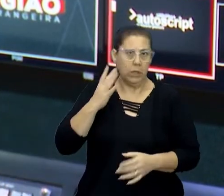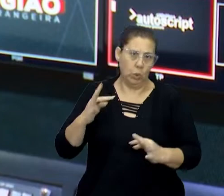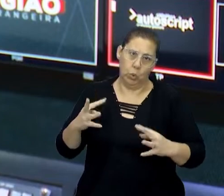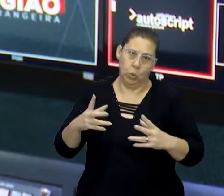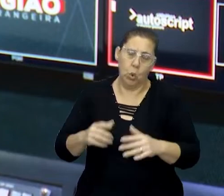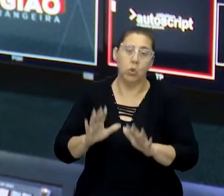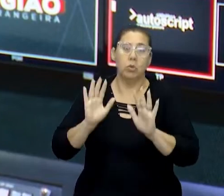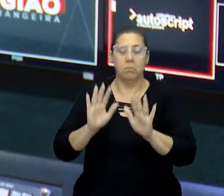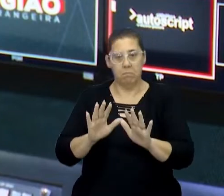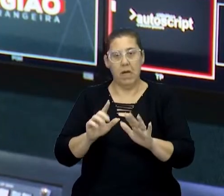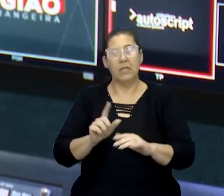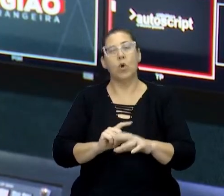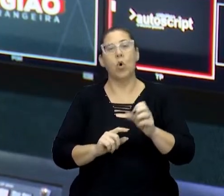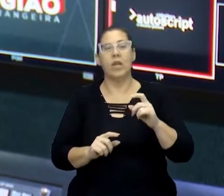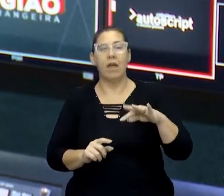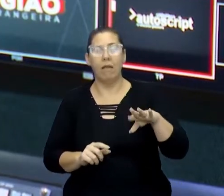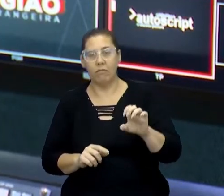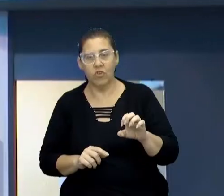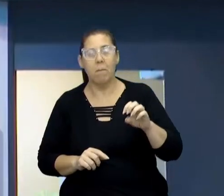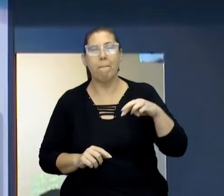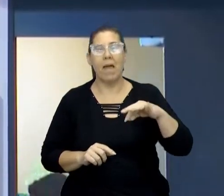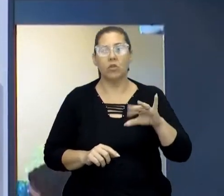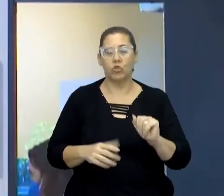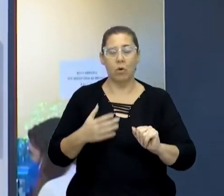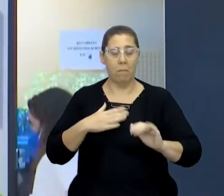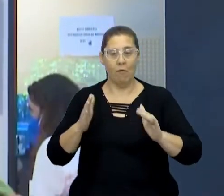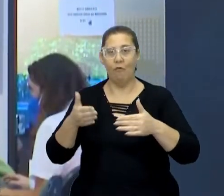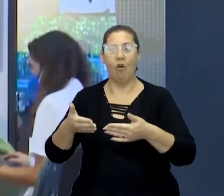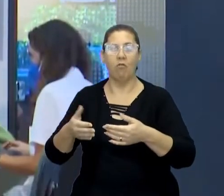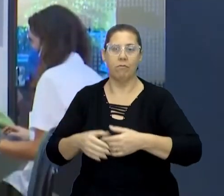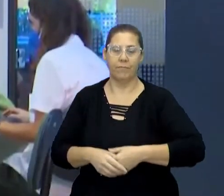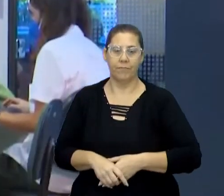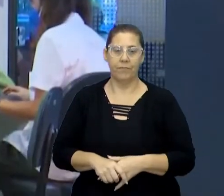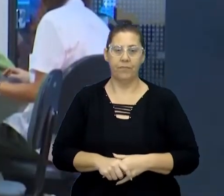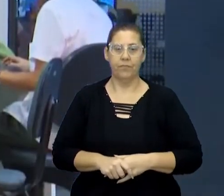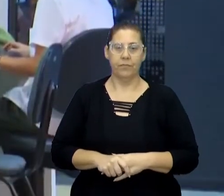tudo, mas o Oriente Médio é sempre o meu foco.